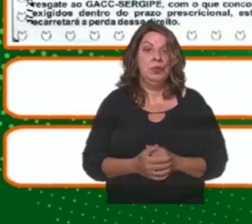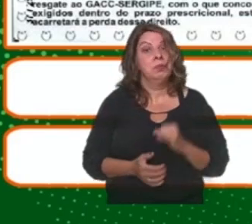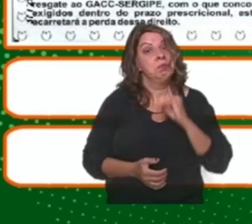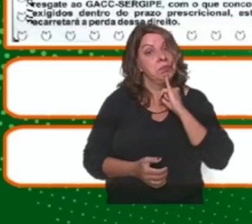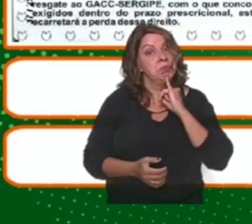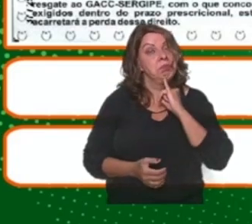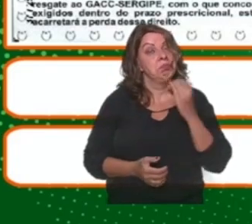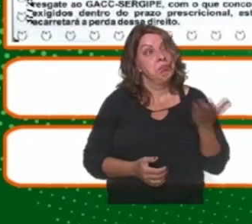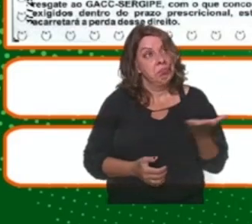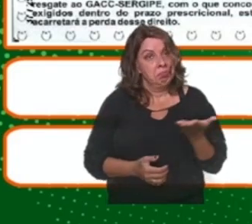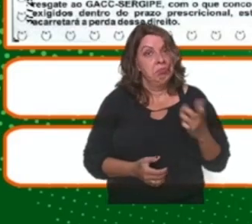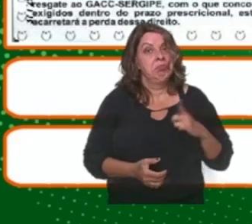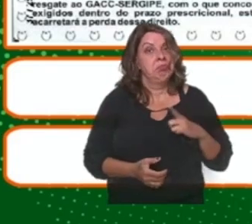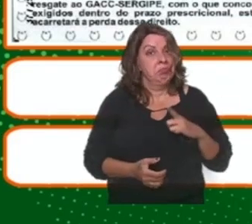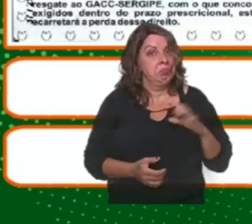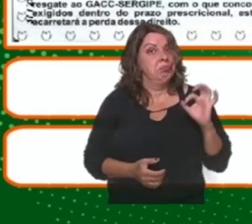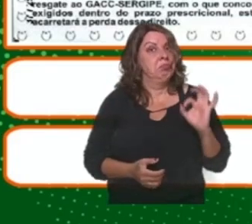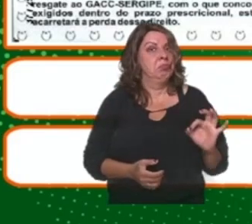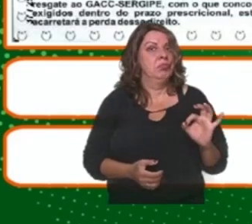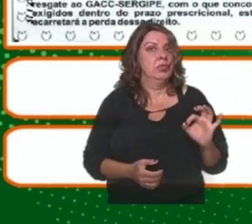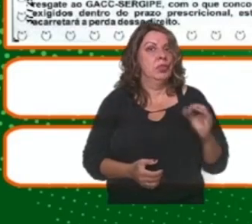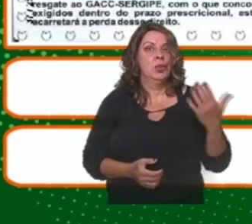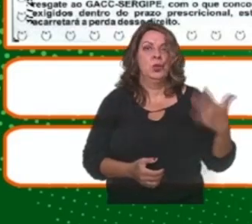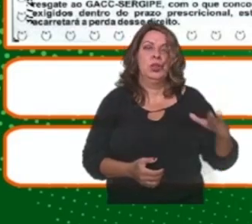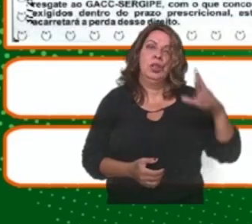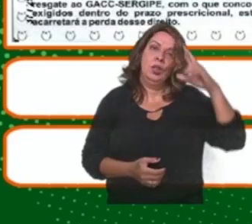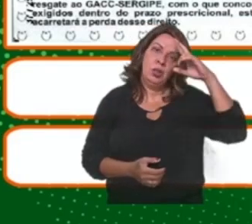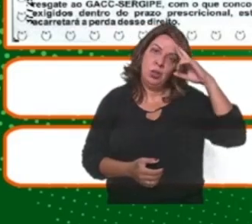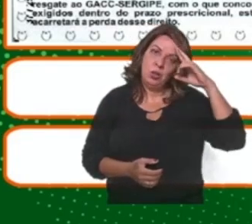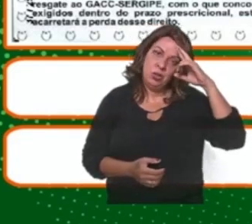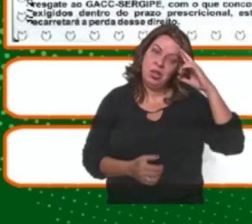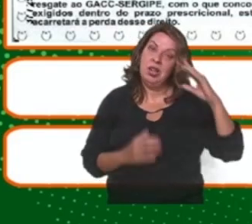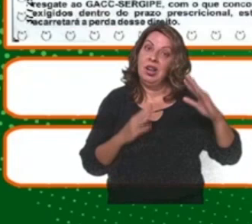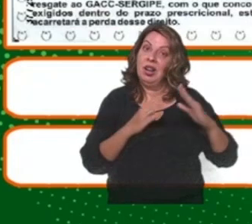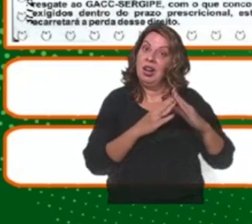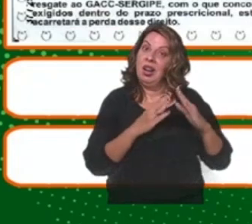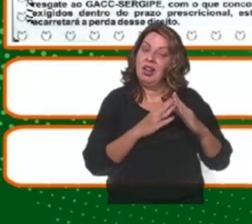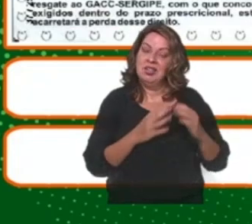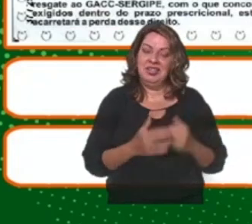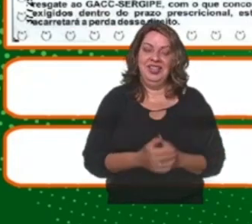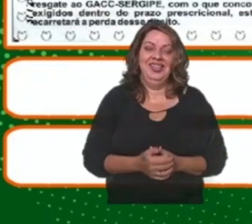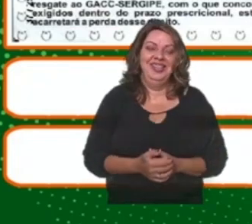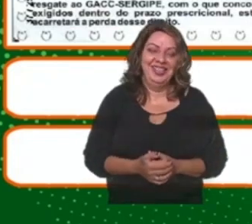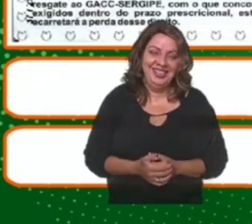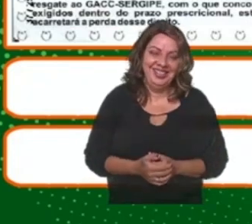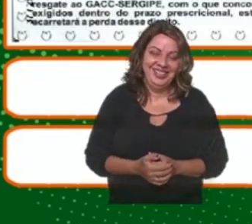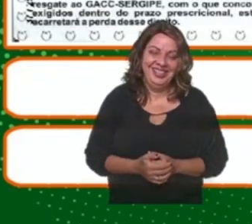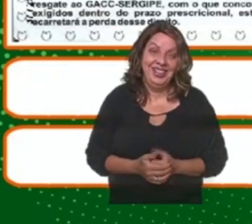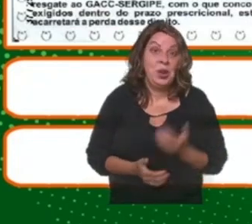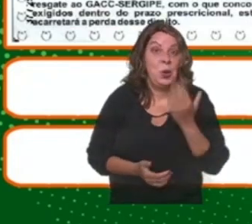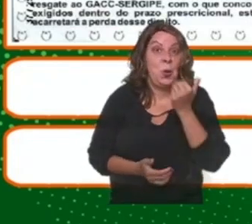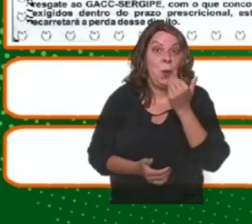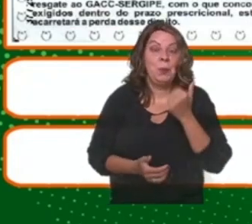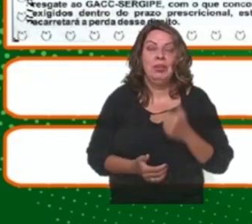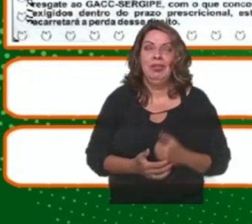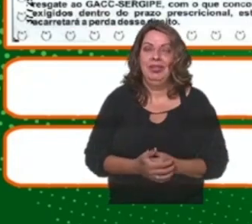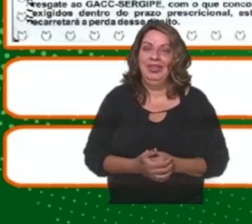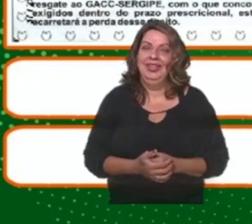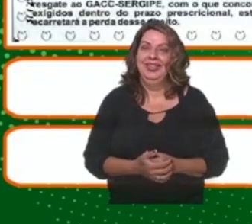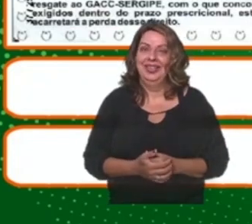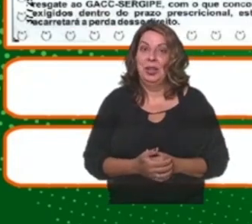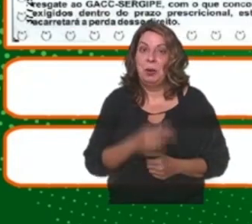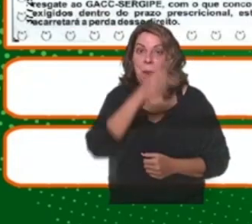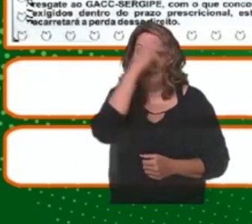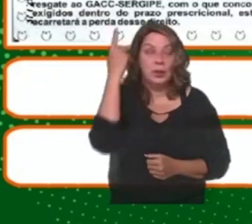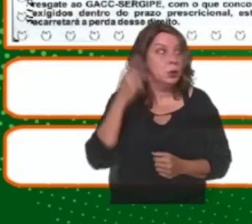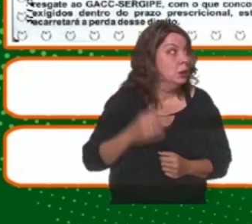também hoje, né? Presença garantida. Pô, só não quiseram, Rogério, que ele come muito, amigo. A história é essa. Ó, agora, vamos fechar esse time